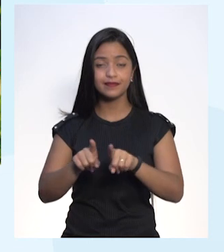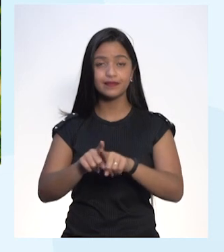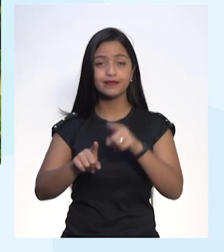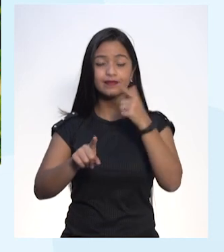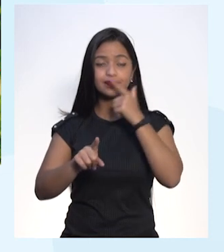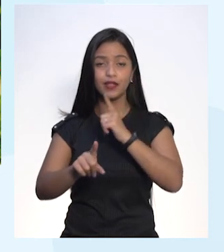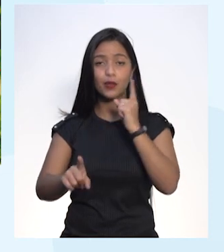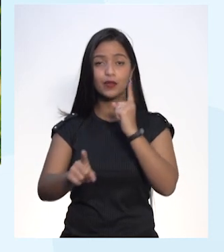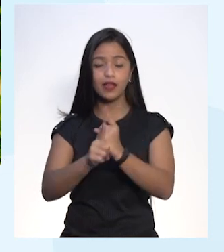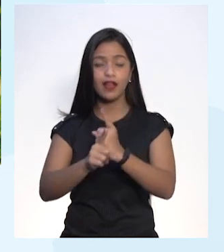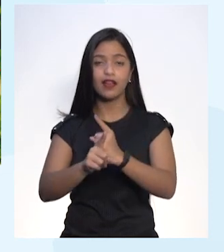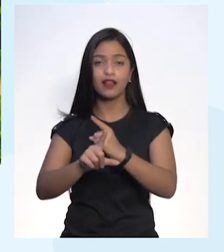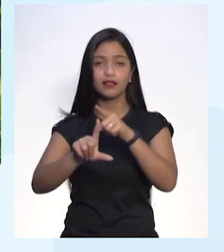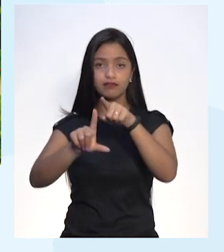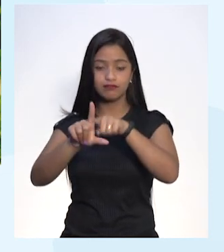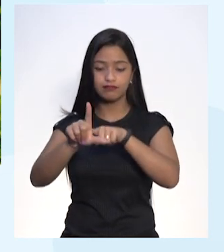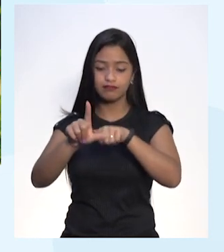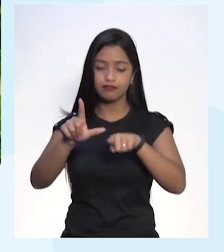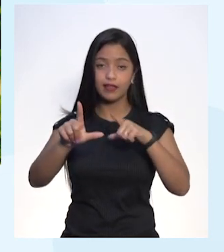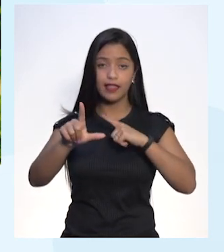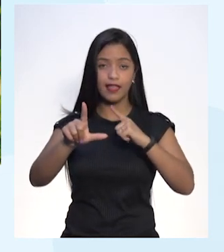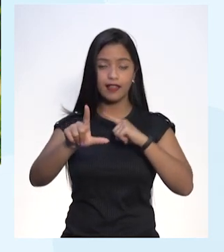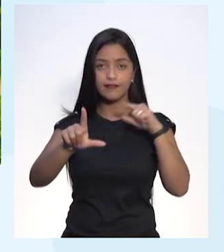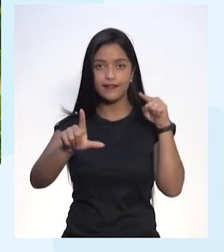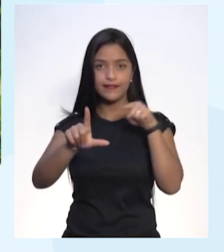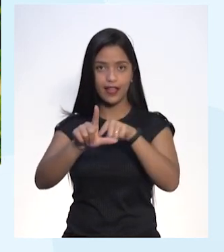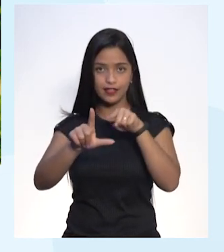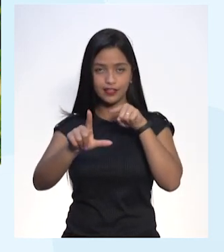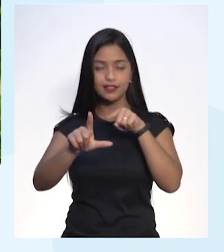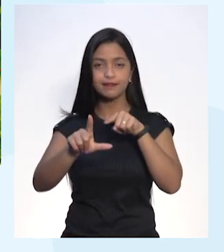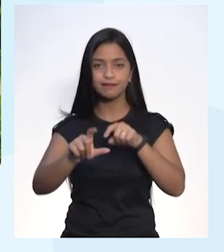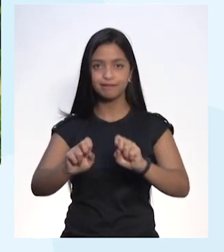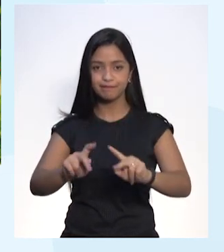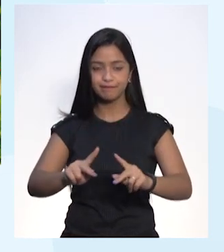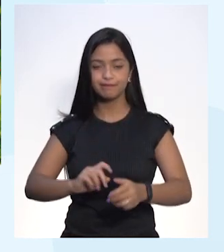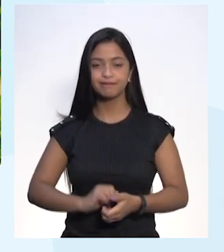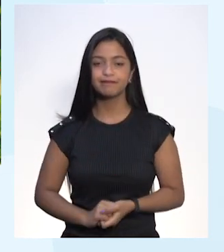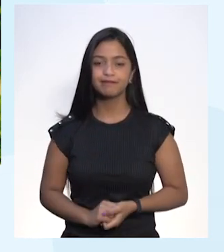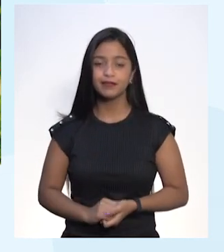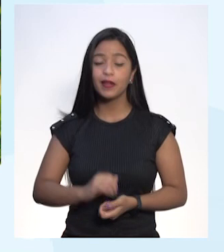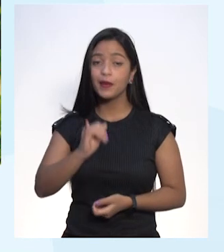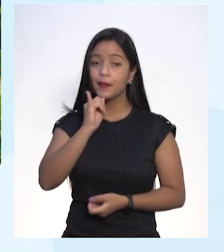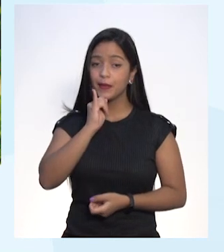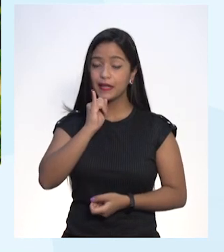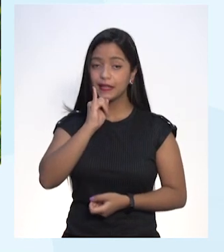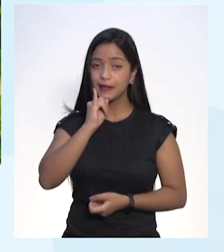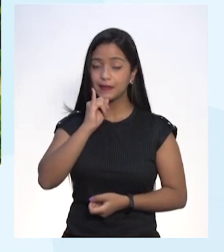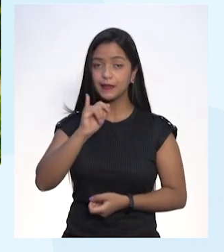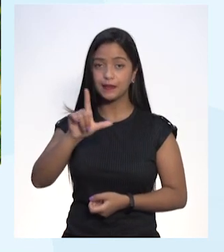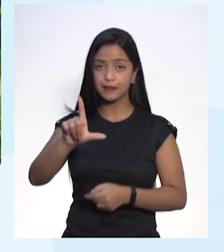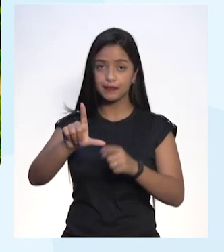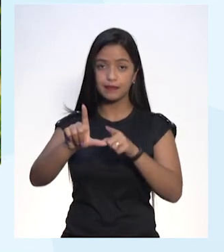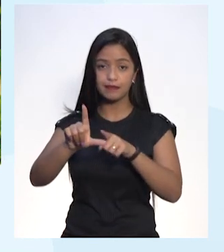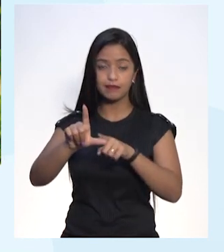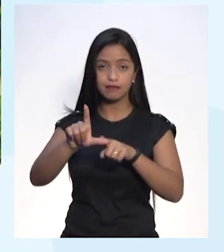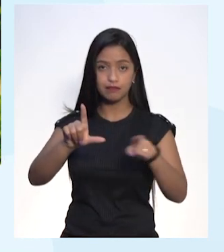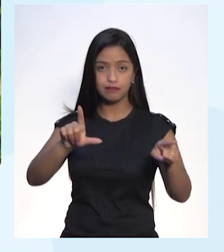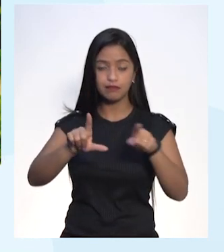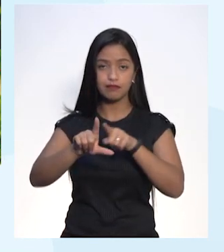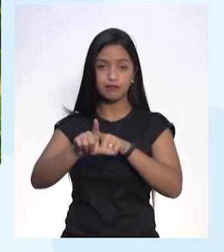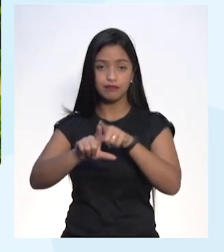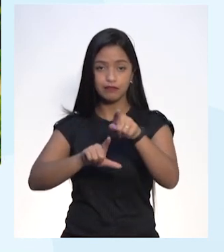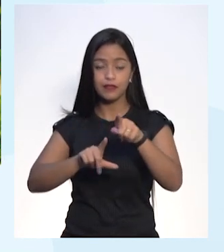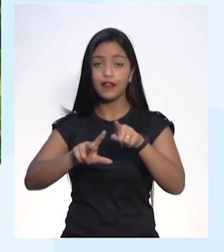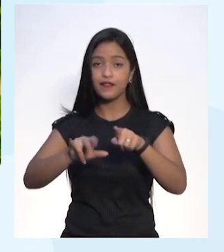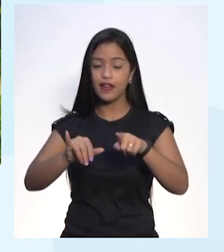vértices das figuras, as linhas, né, que se a gente prolongar aqui, ó, as retas, elas vão se cruzar, coisa que a